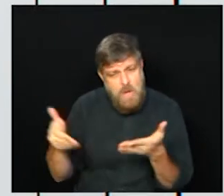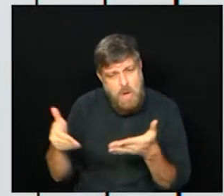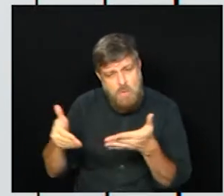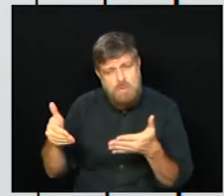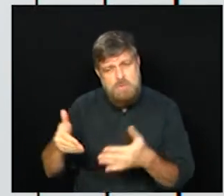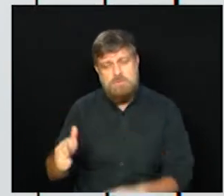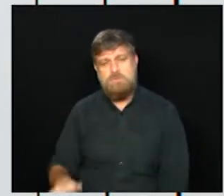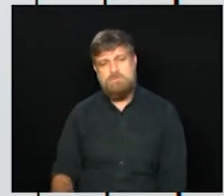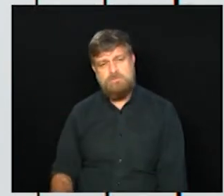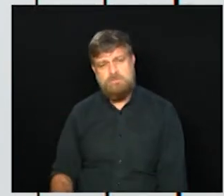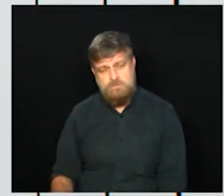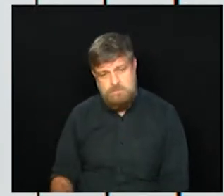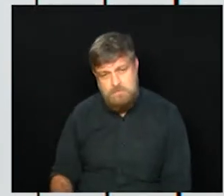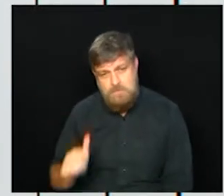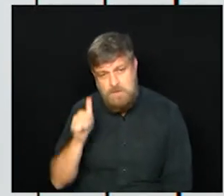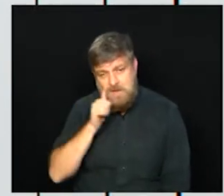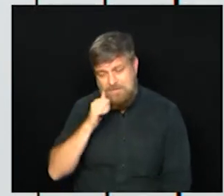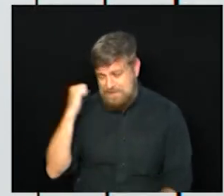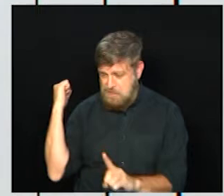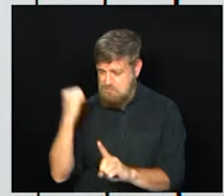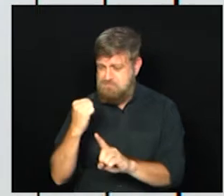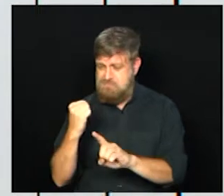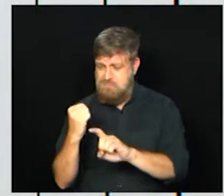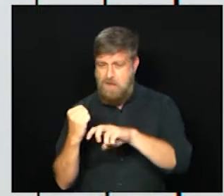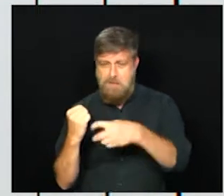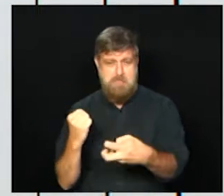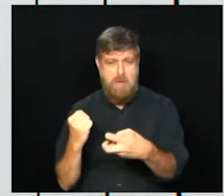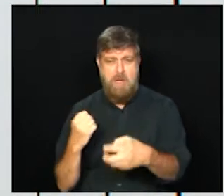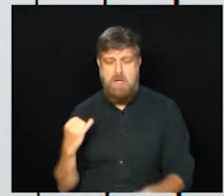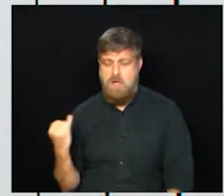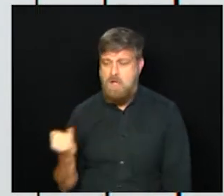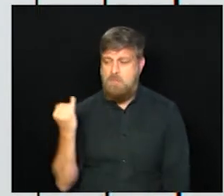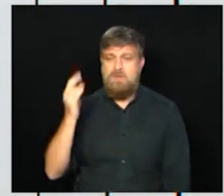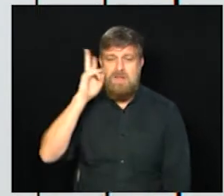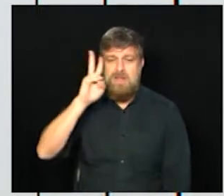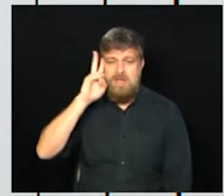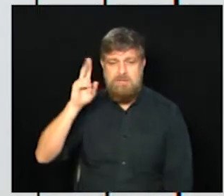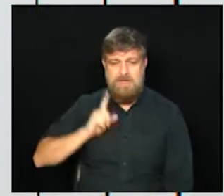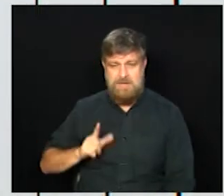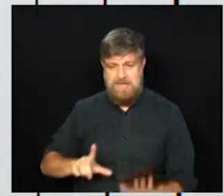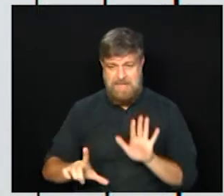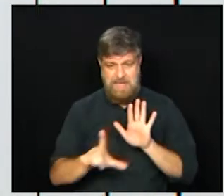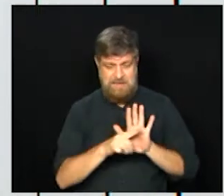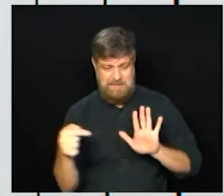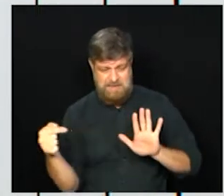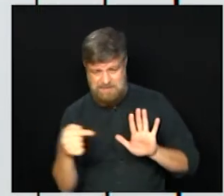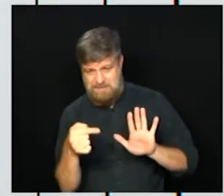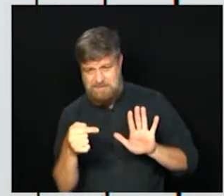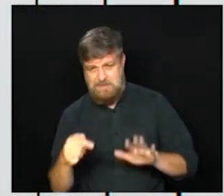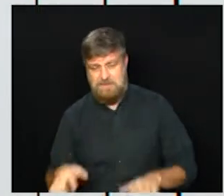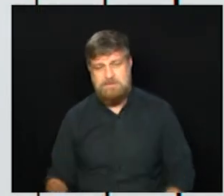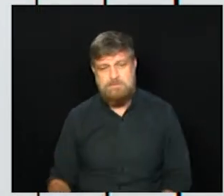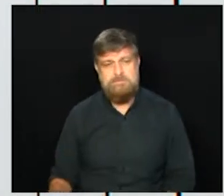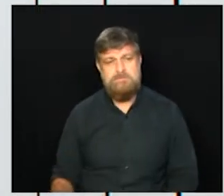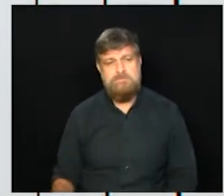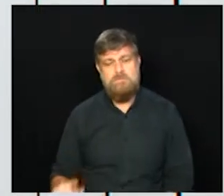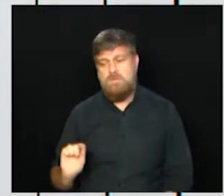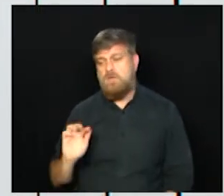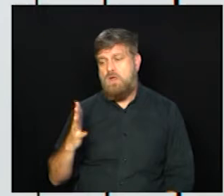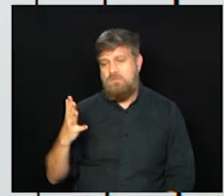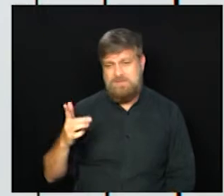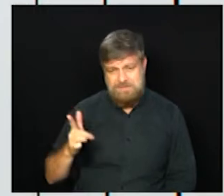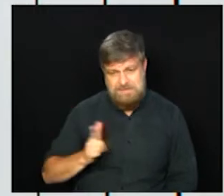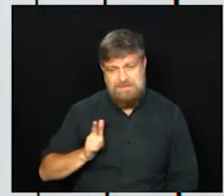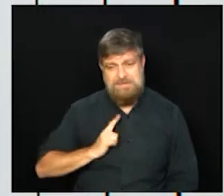são assassinadas, e é importante lembrar que a lei, cada vez mais, ela vem sendo, tendo